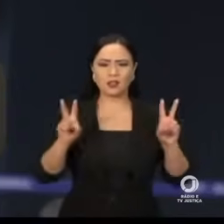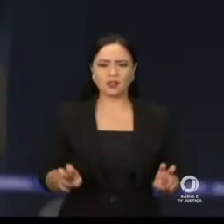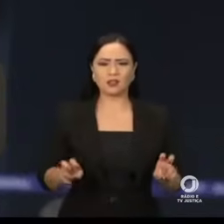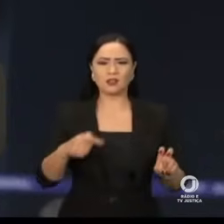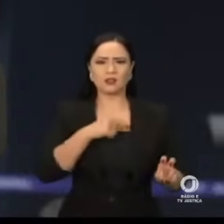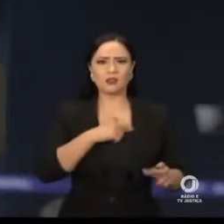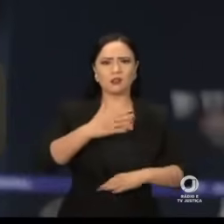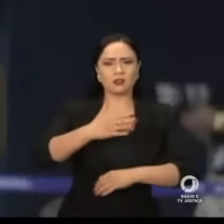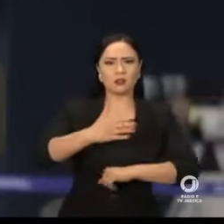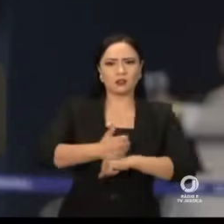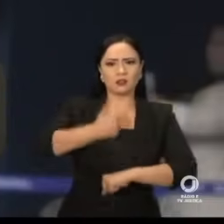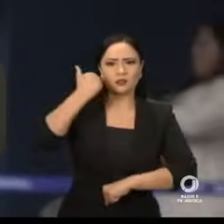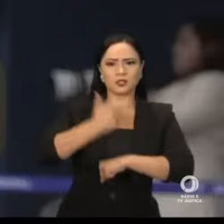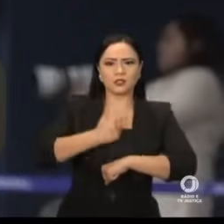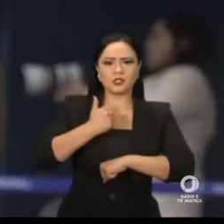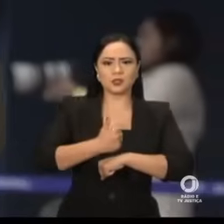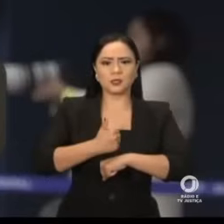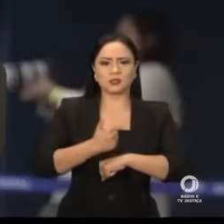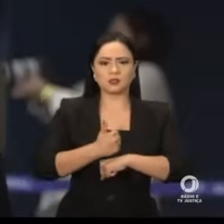golpe.